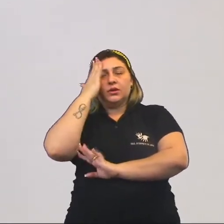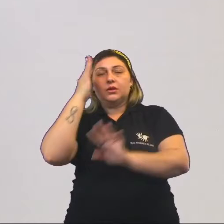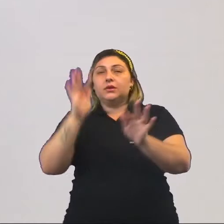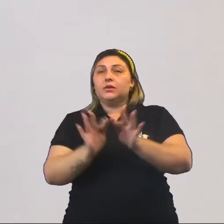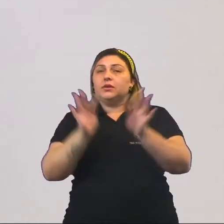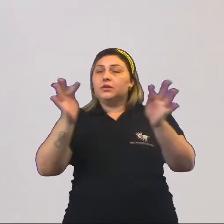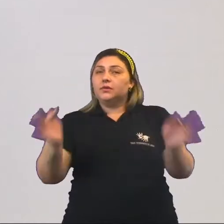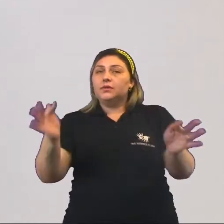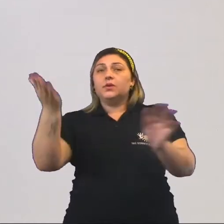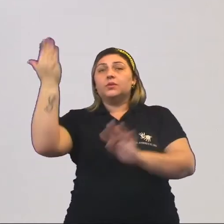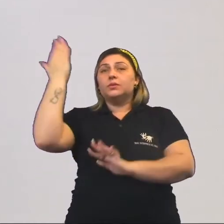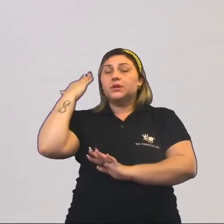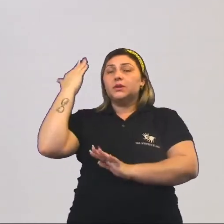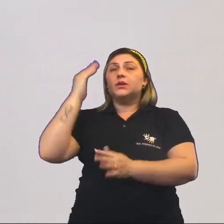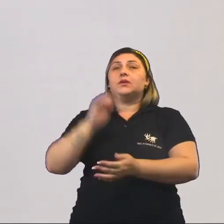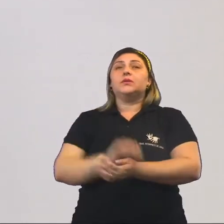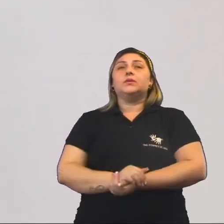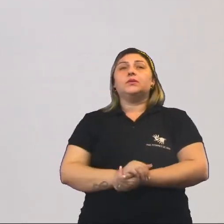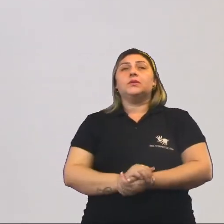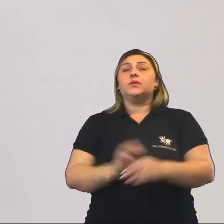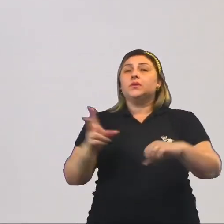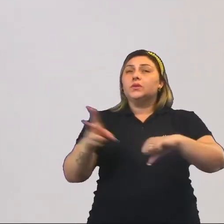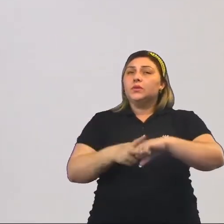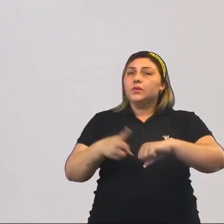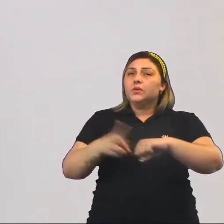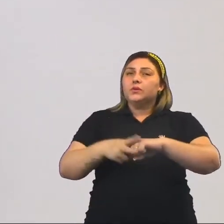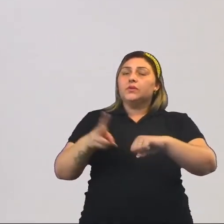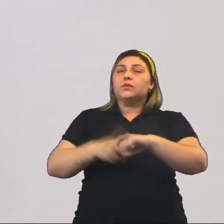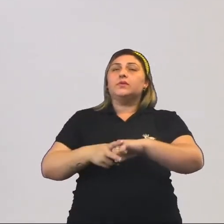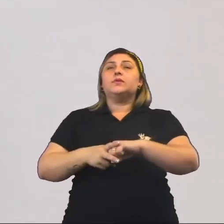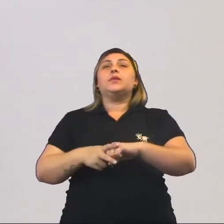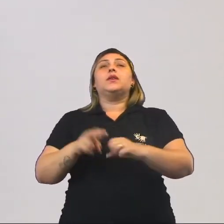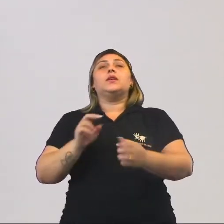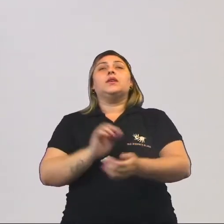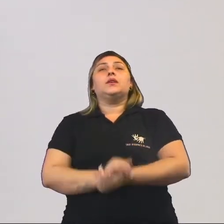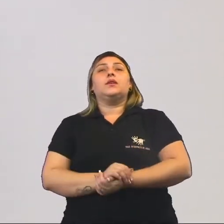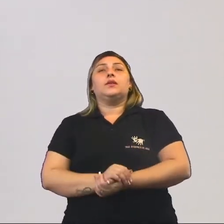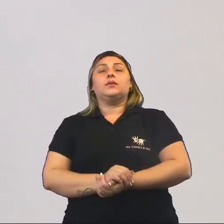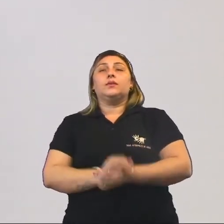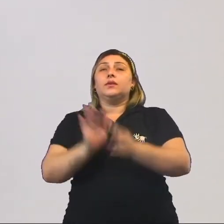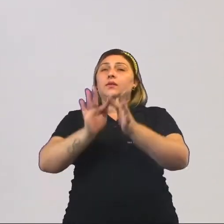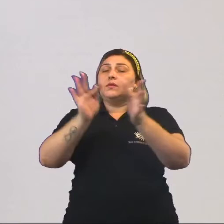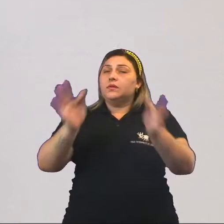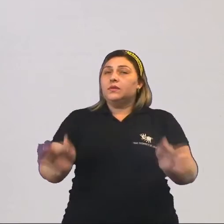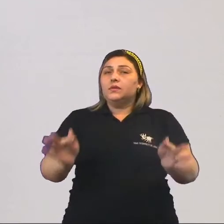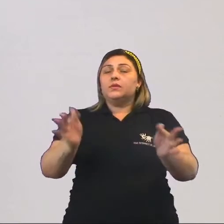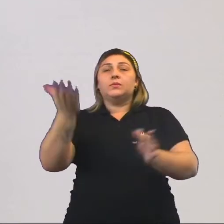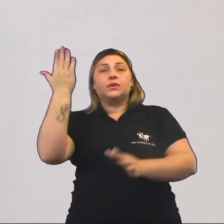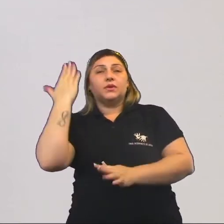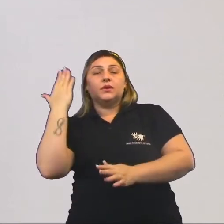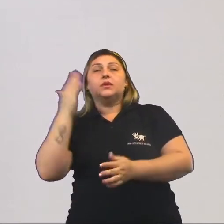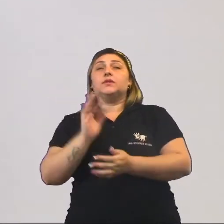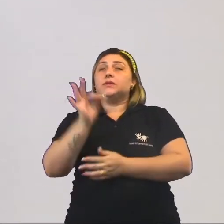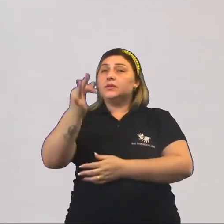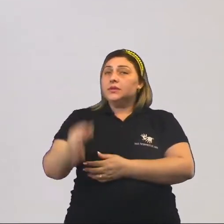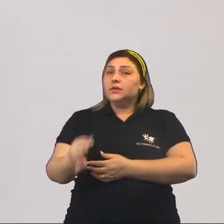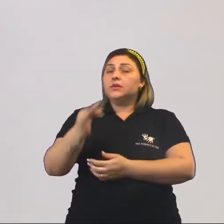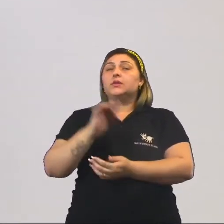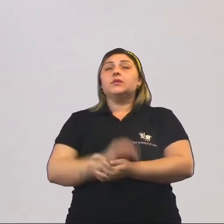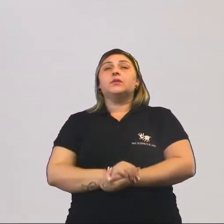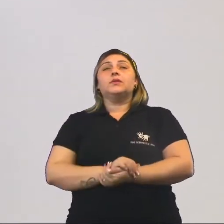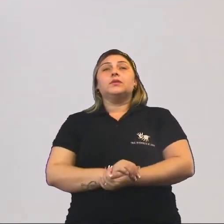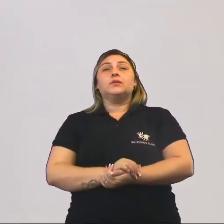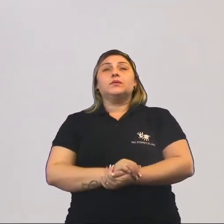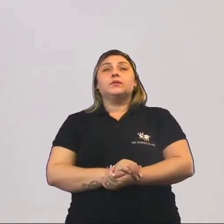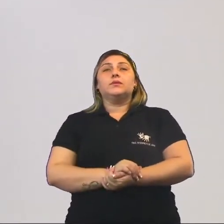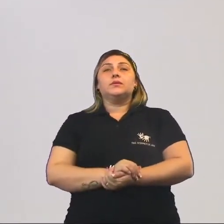frase vai estar no passado, que o verbo que estiver apresentado lá na sua frase vai estar no passado, certo? Então,